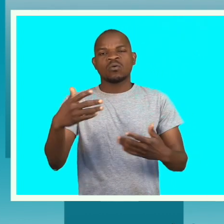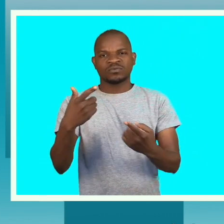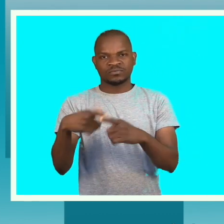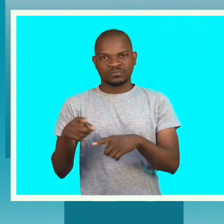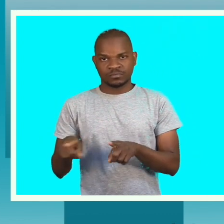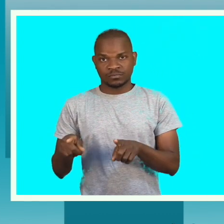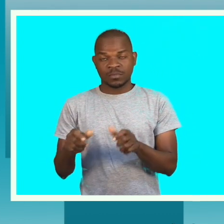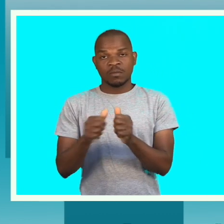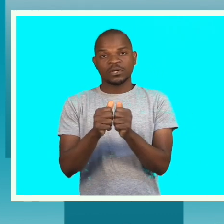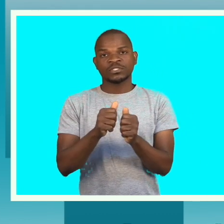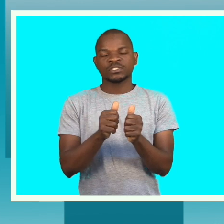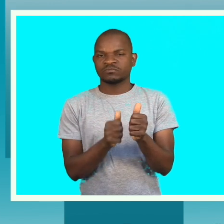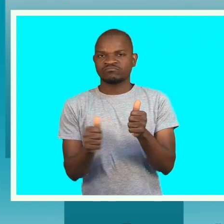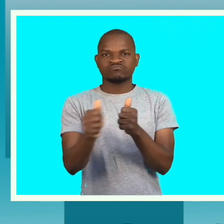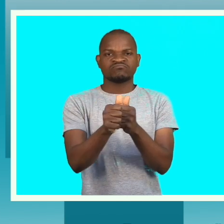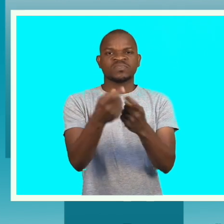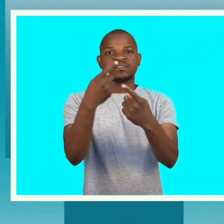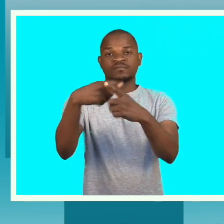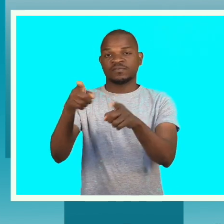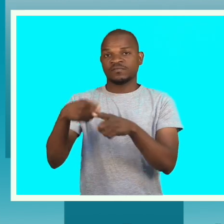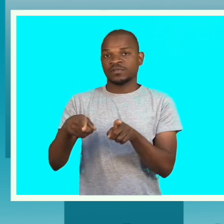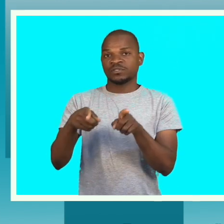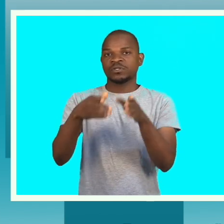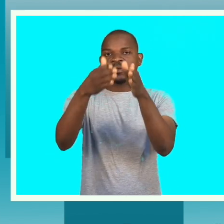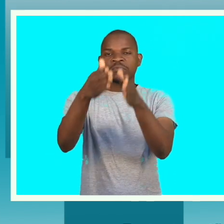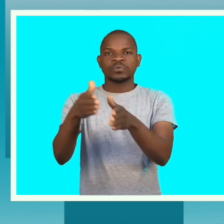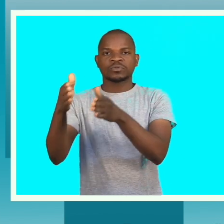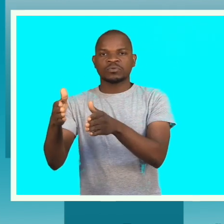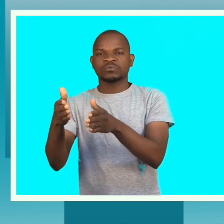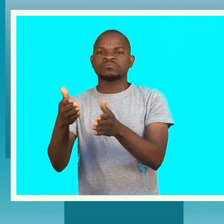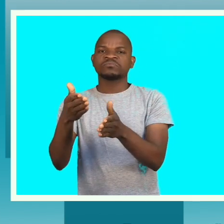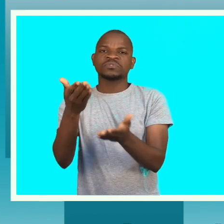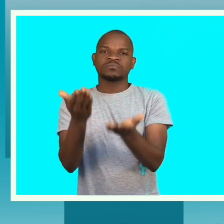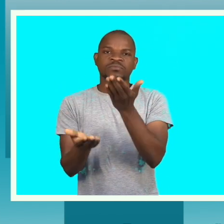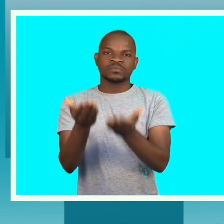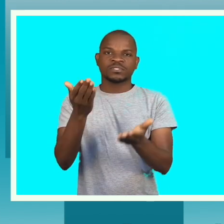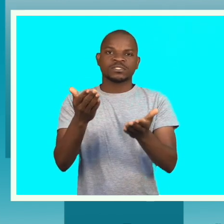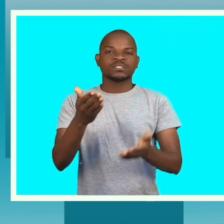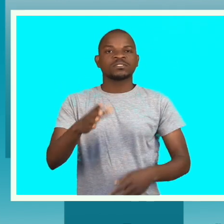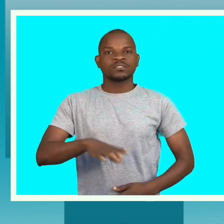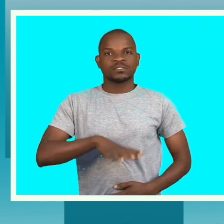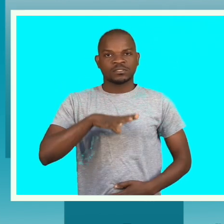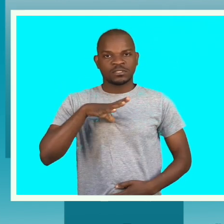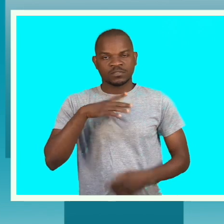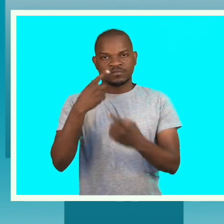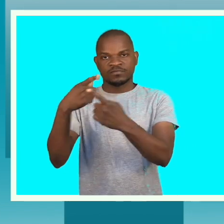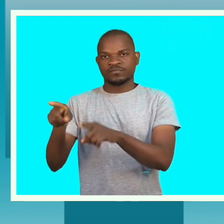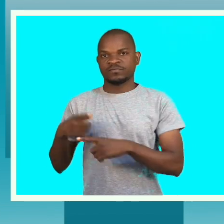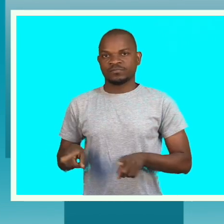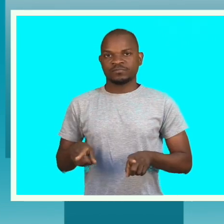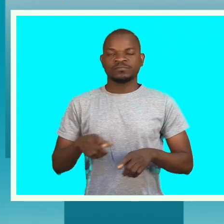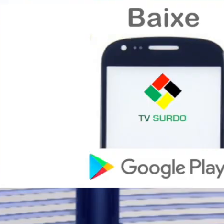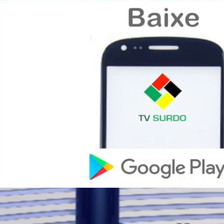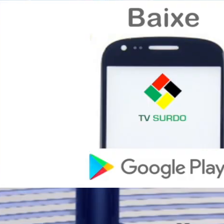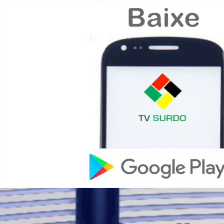outra índole. Portanto, estão aqui representadas várias sensibilidades que corporizam o segmento